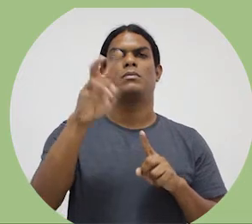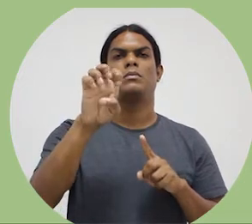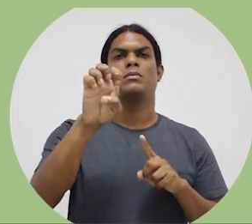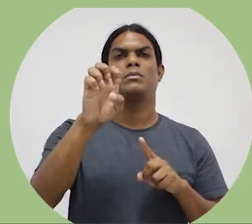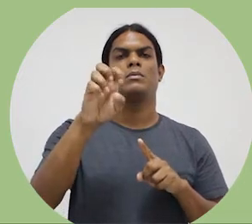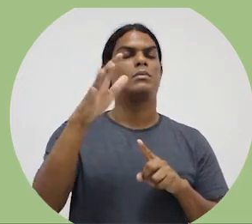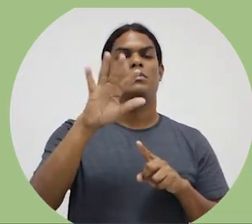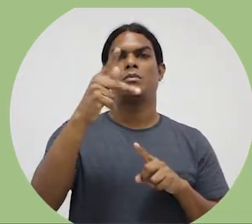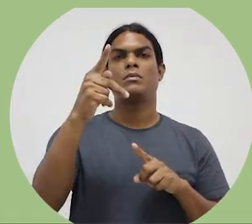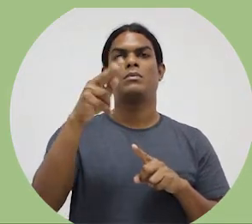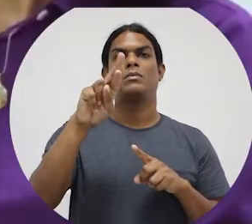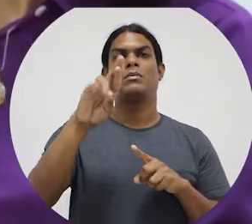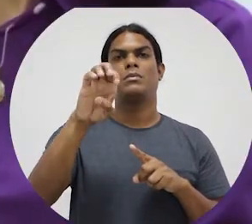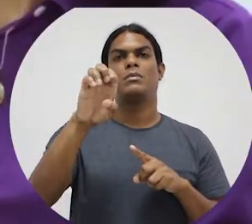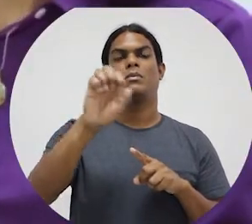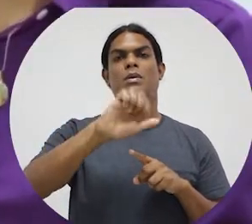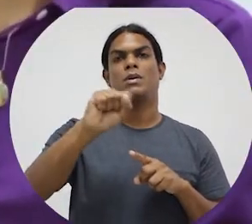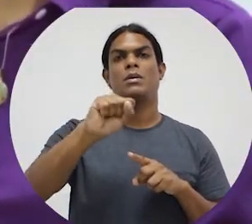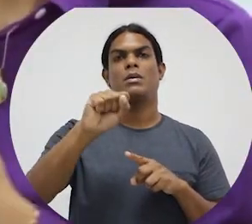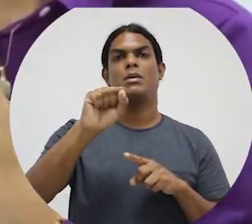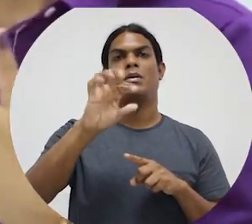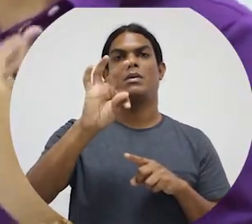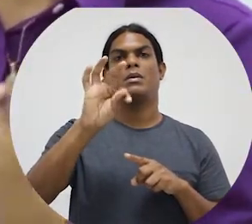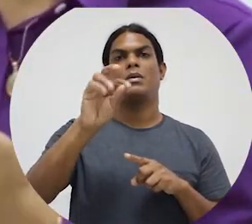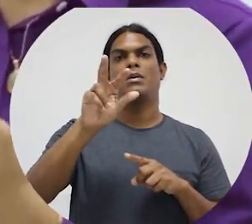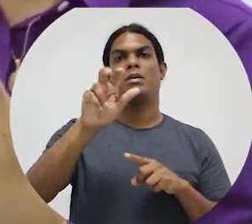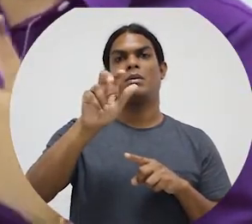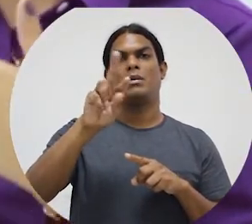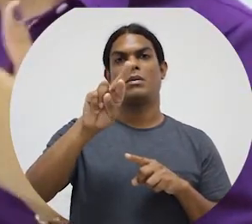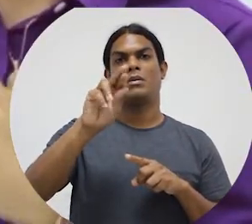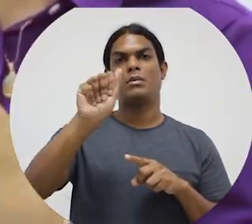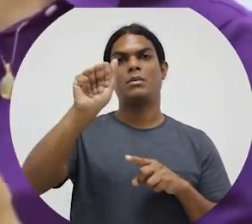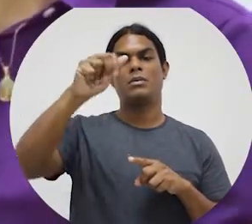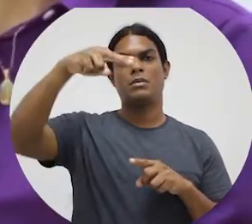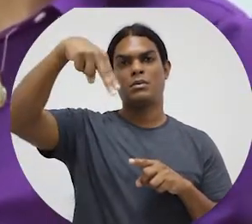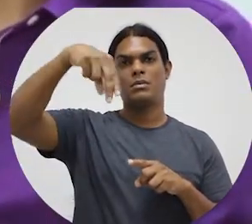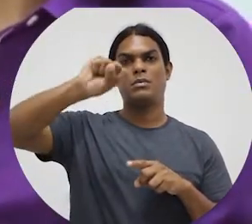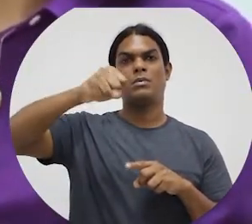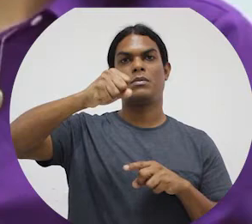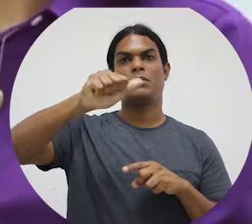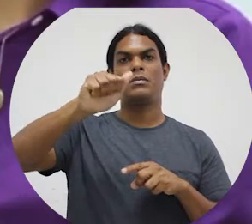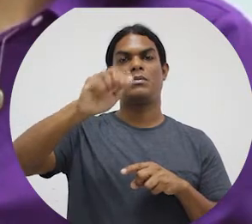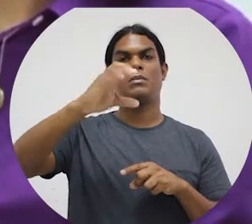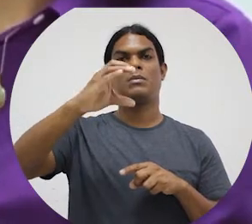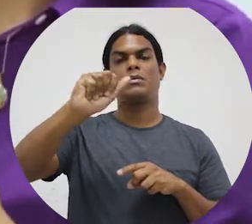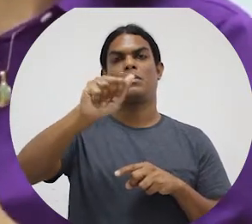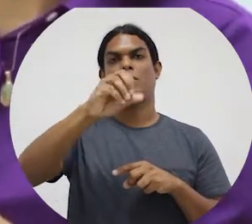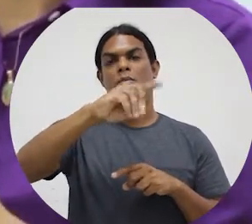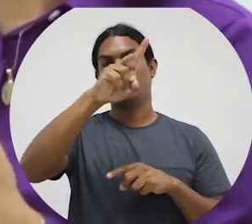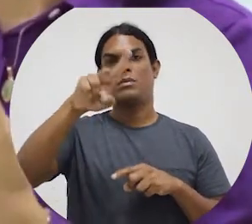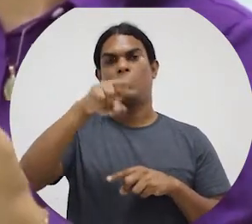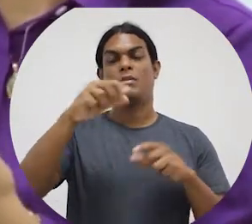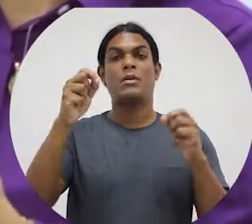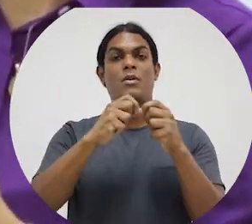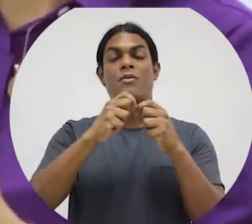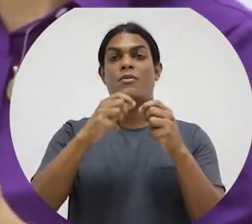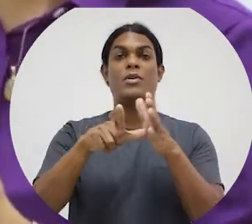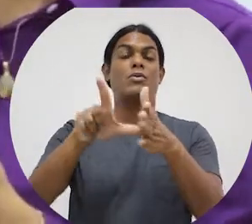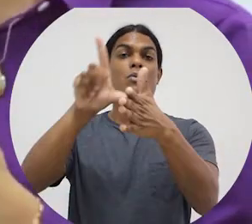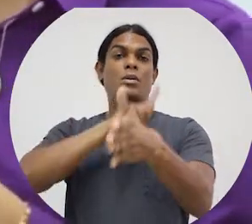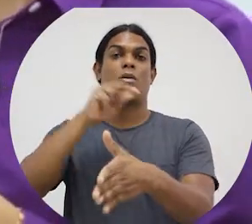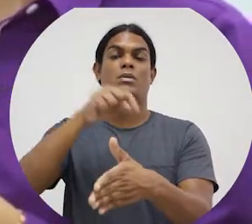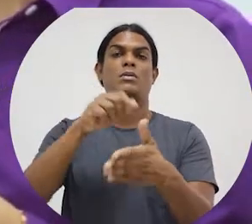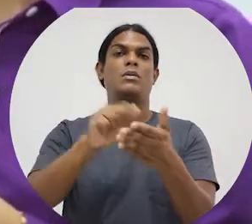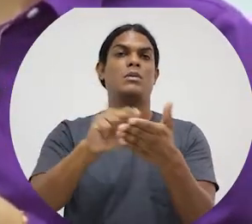elementos de pré-transação? Imagine que é tudo aquilo que é acordado com o cliente antes da